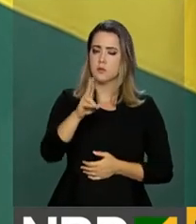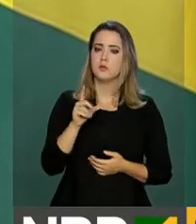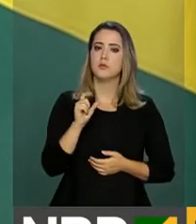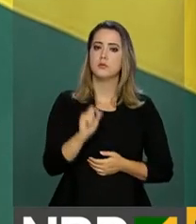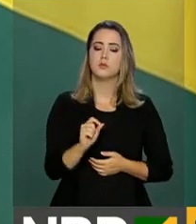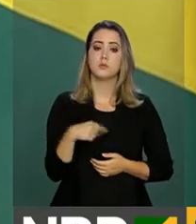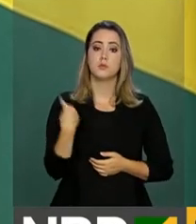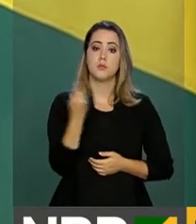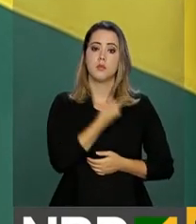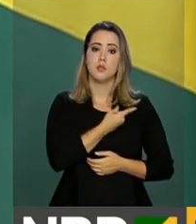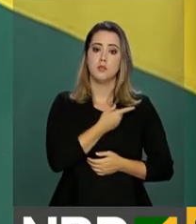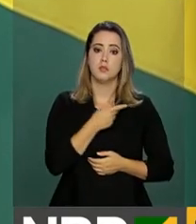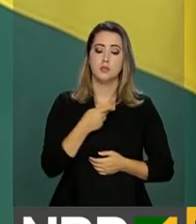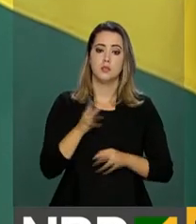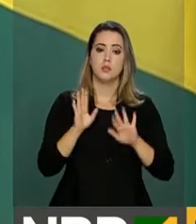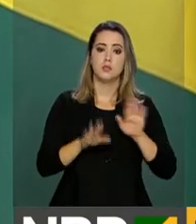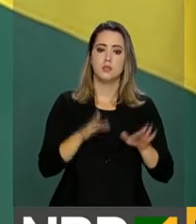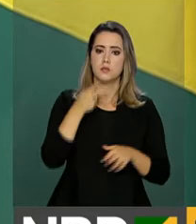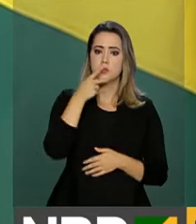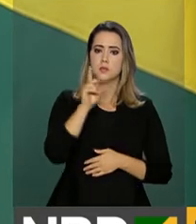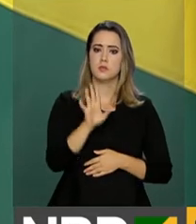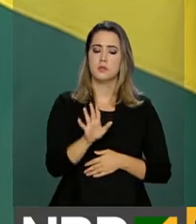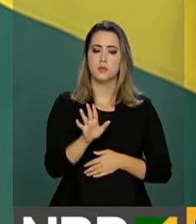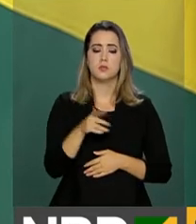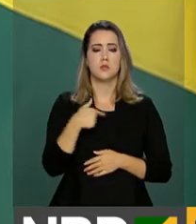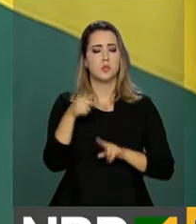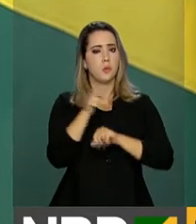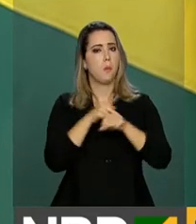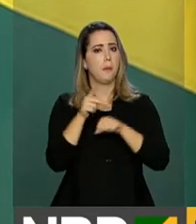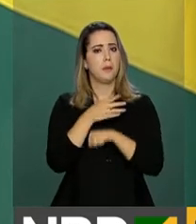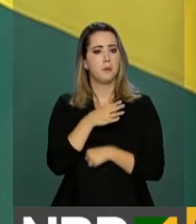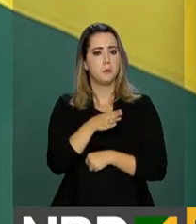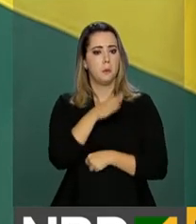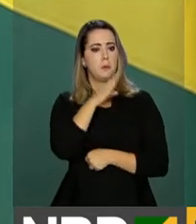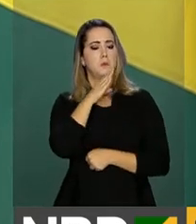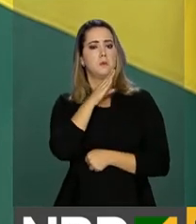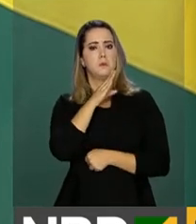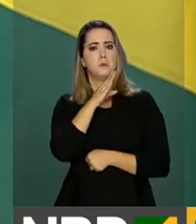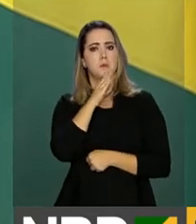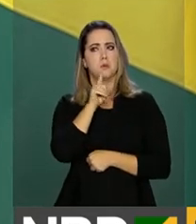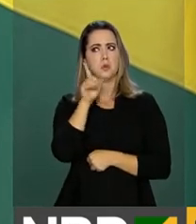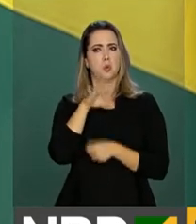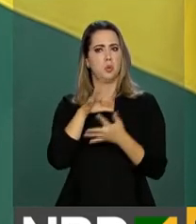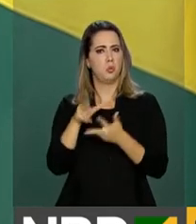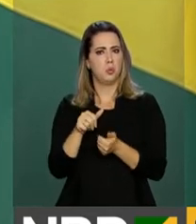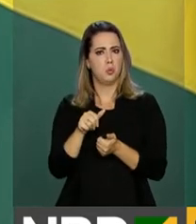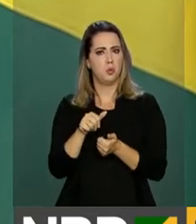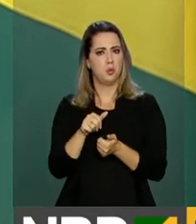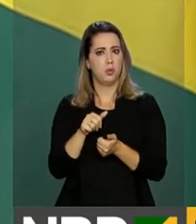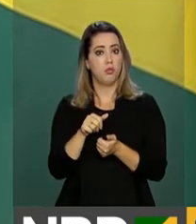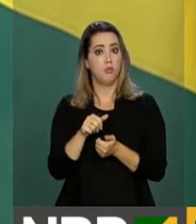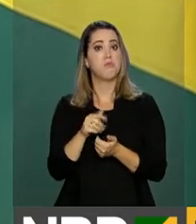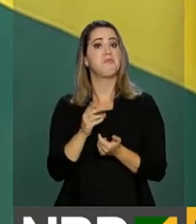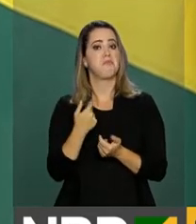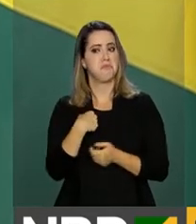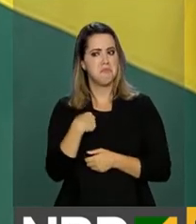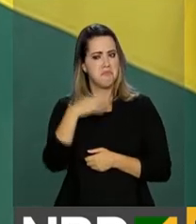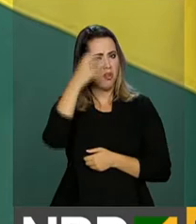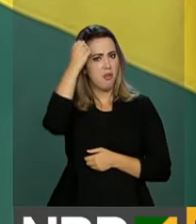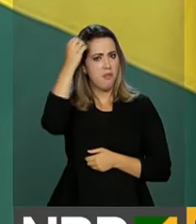simples dia muitas vezes assim a o país não está sendo reconhecido é lá fora conversa eu tenho viajado